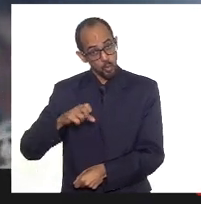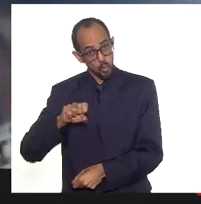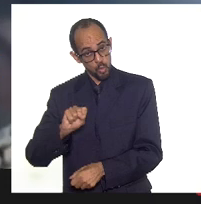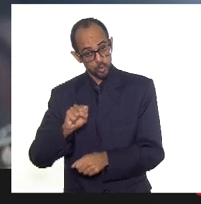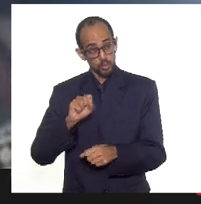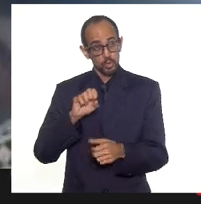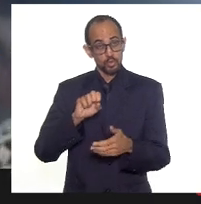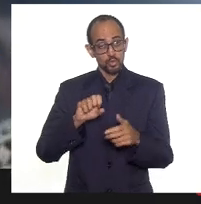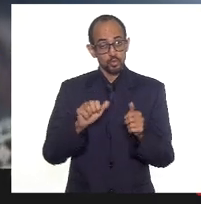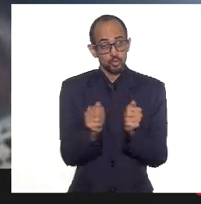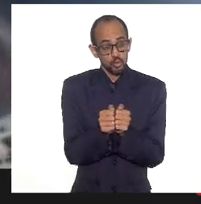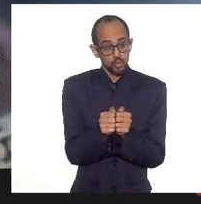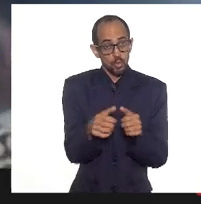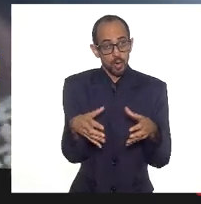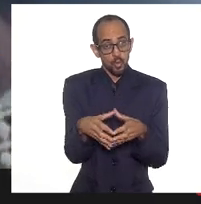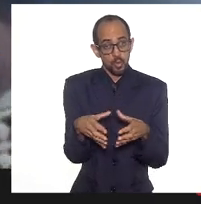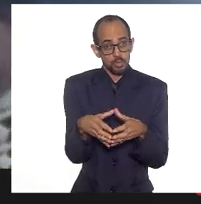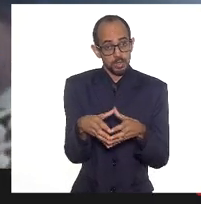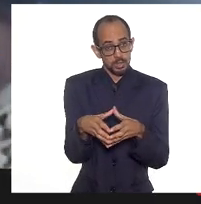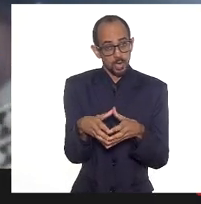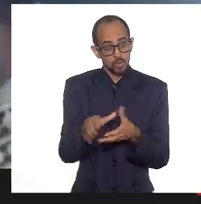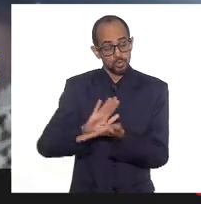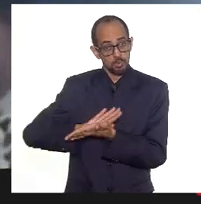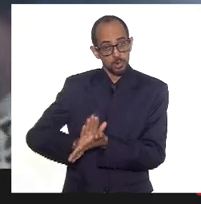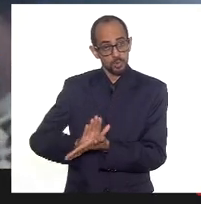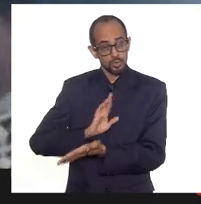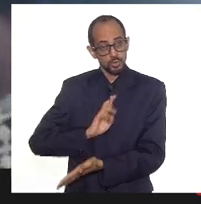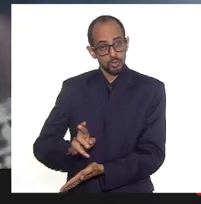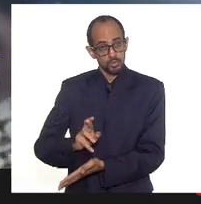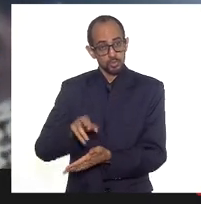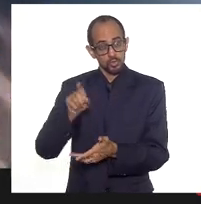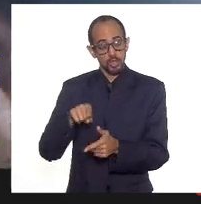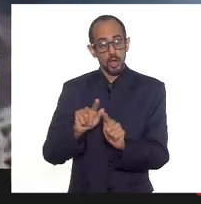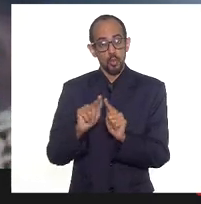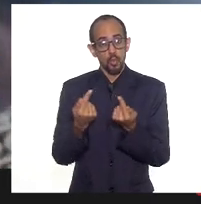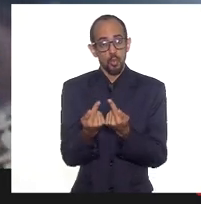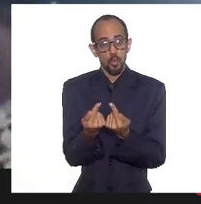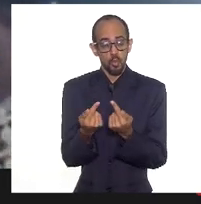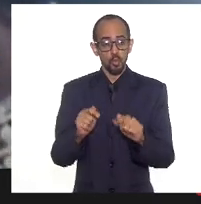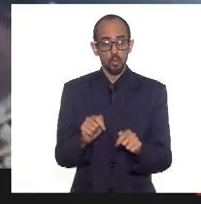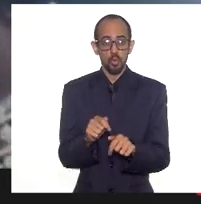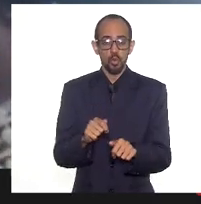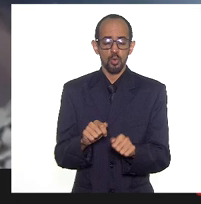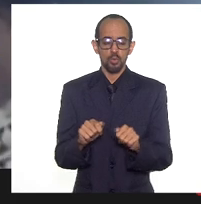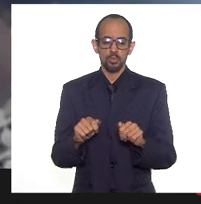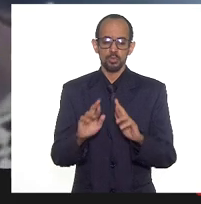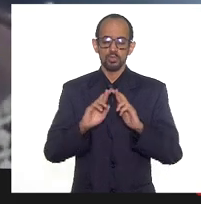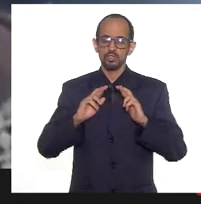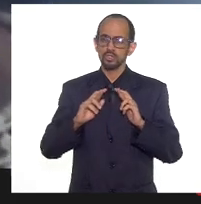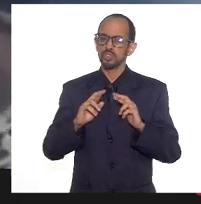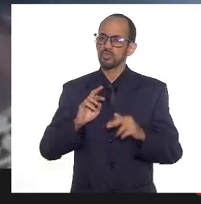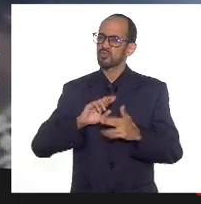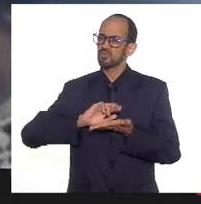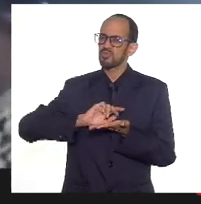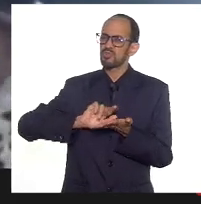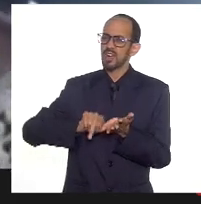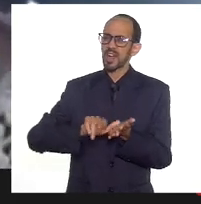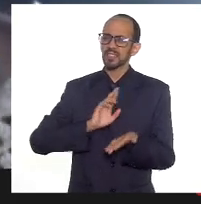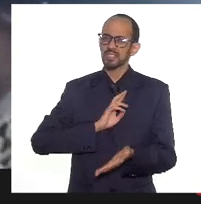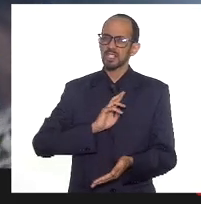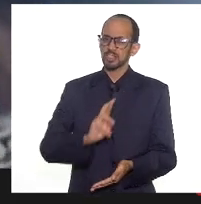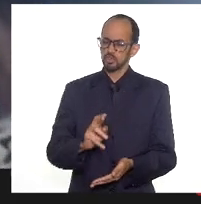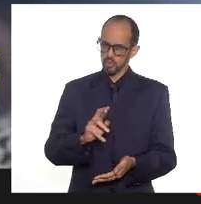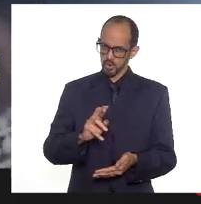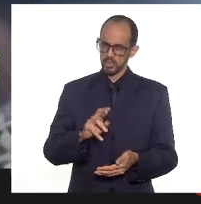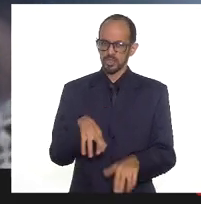Combate à Intolerância Religiosa, né, um grupo que se organizou de religiosos, de várias tendências religiosas, não